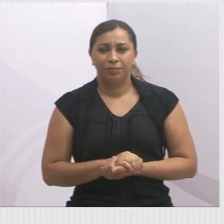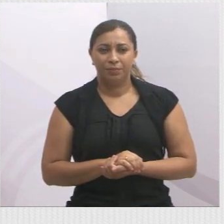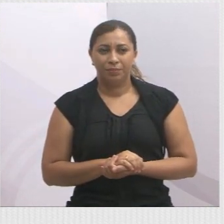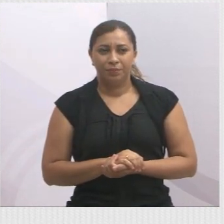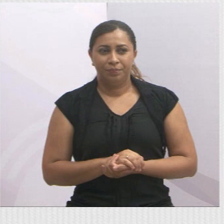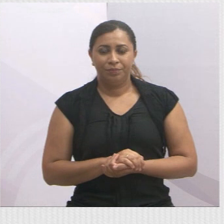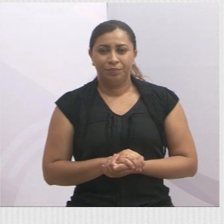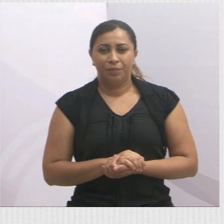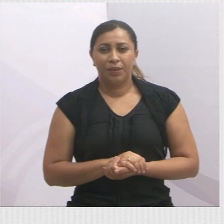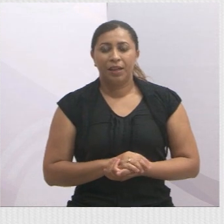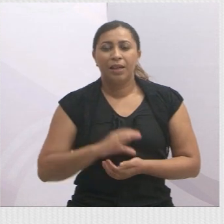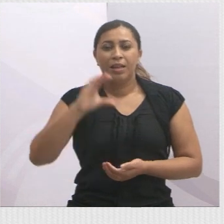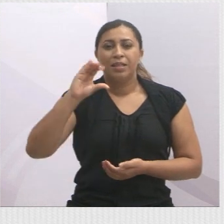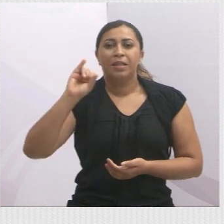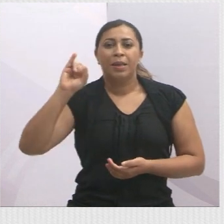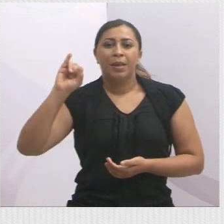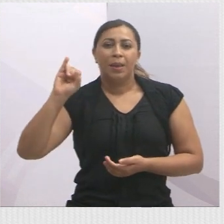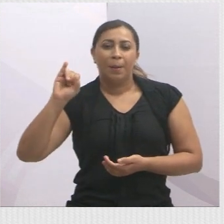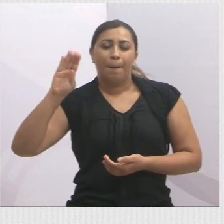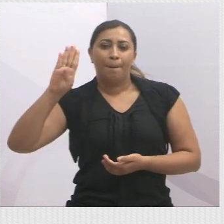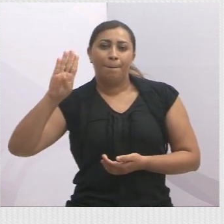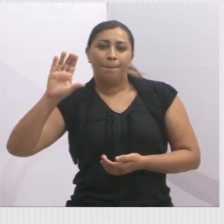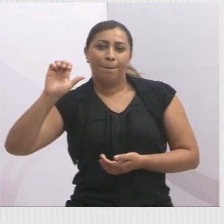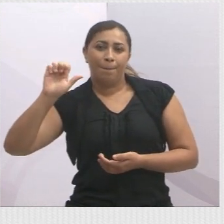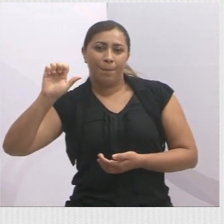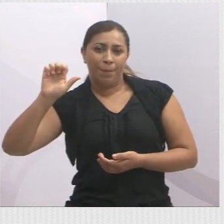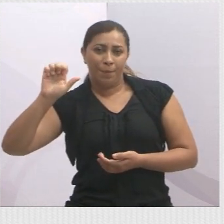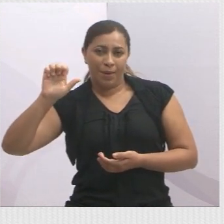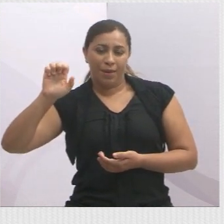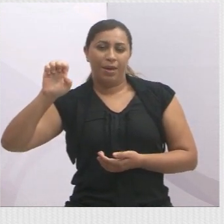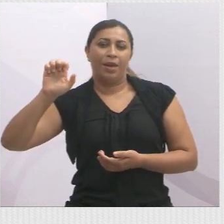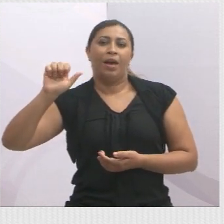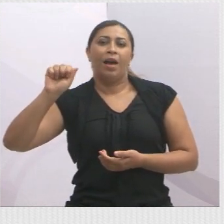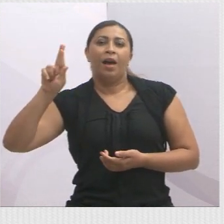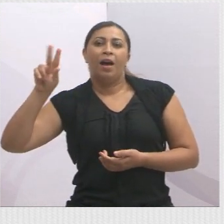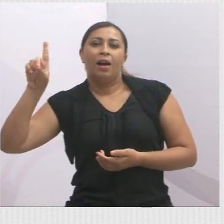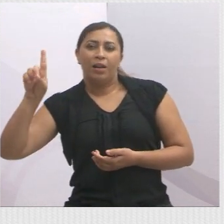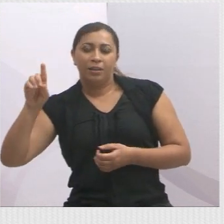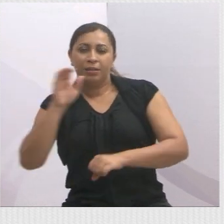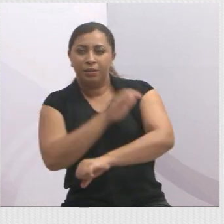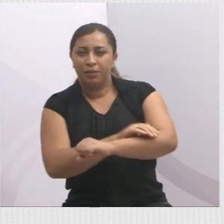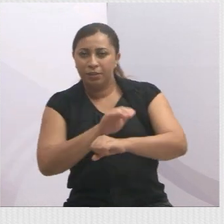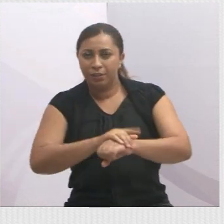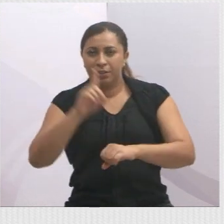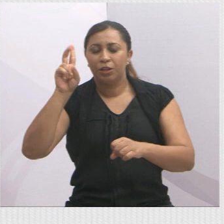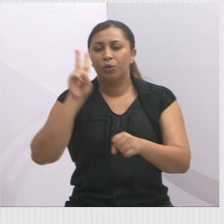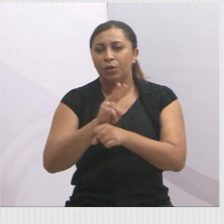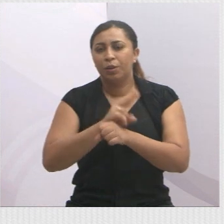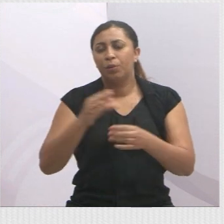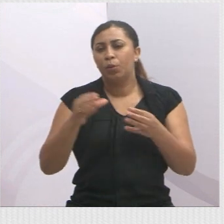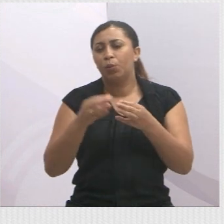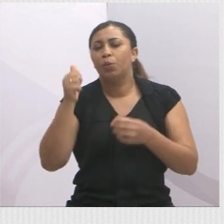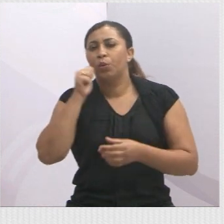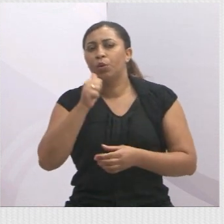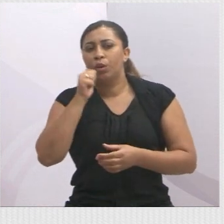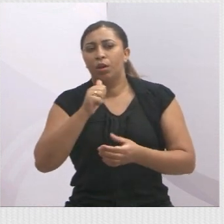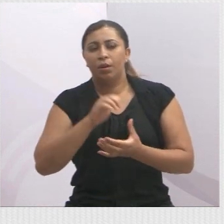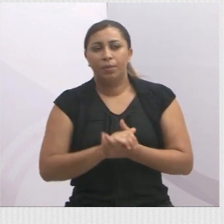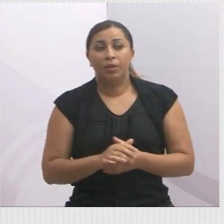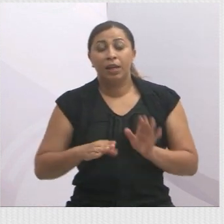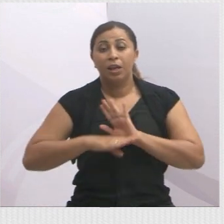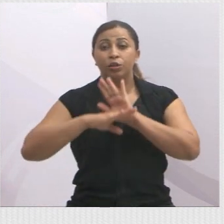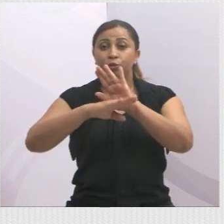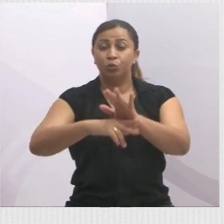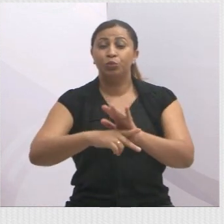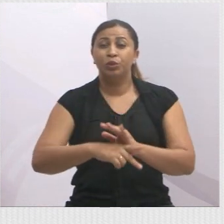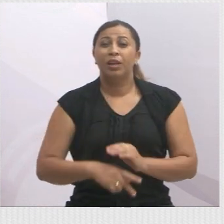A CIBEAD, Confederação das Irmãs Beneficentes Evangélicas da Assembleia de Deus de Jacareí, possui uma estrutura que ajuda